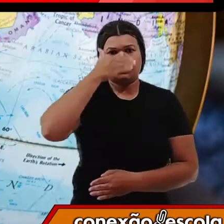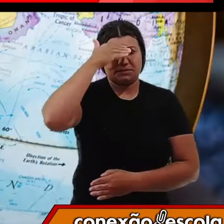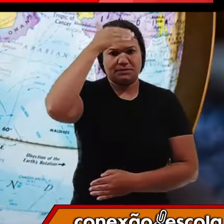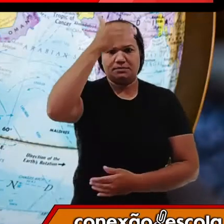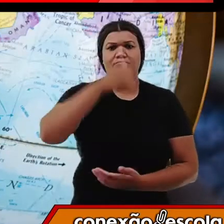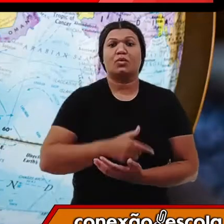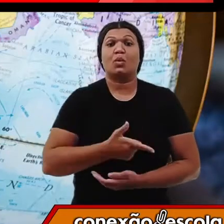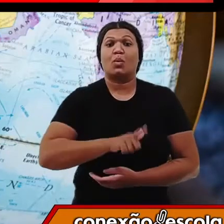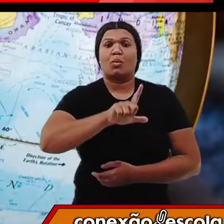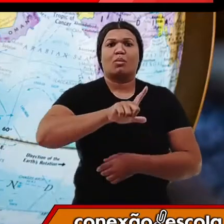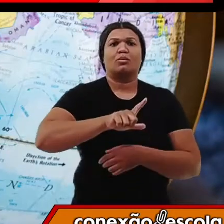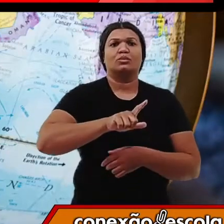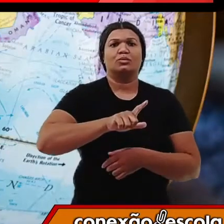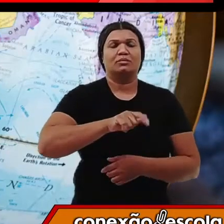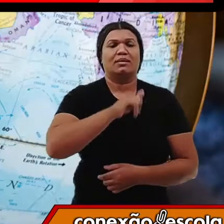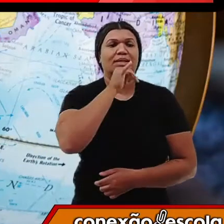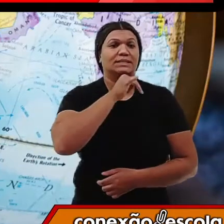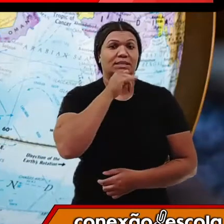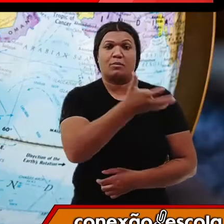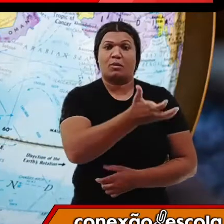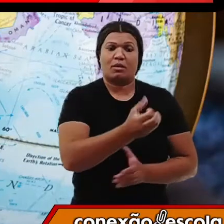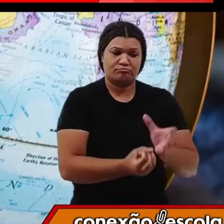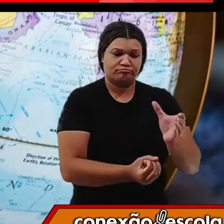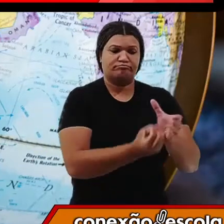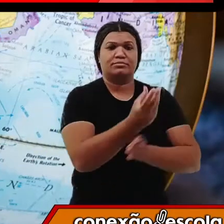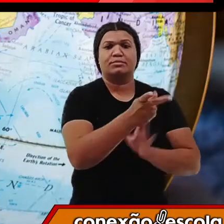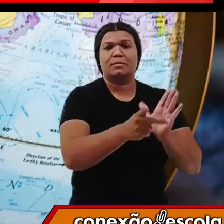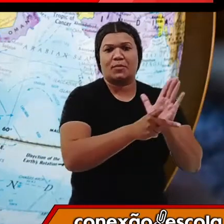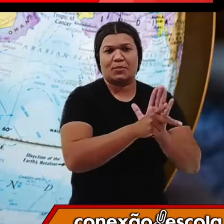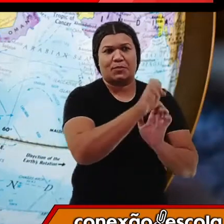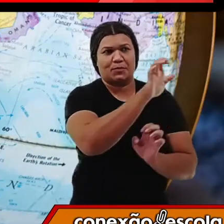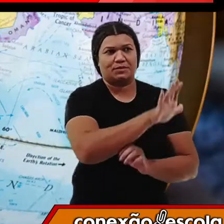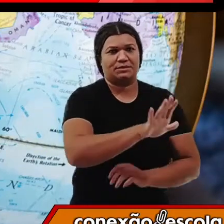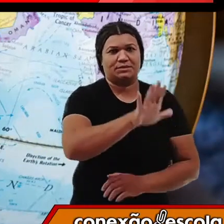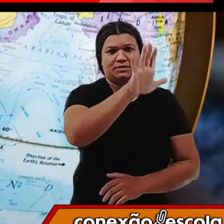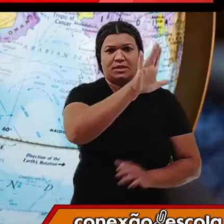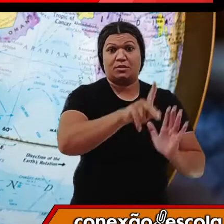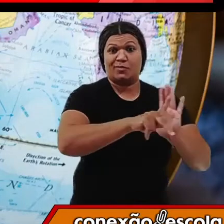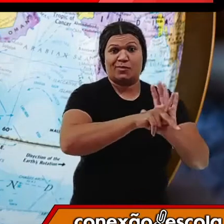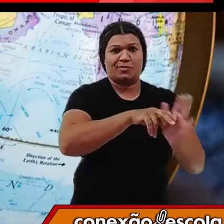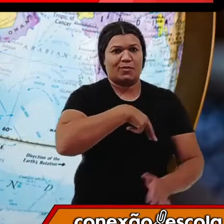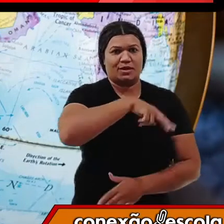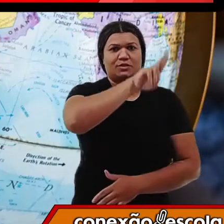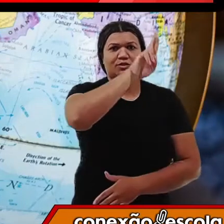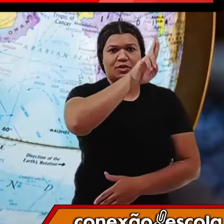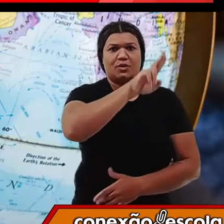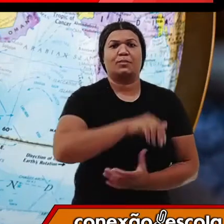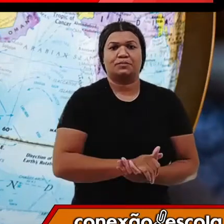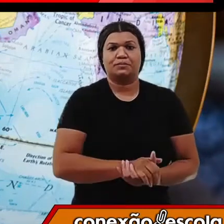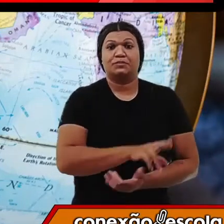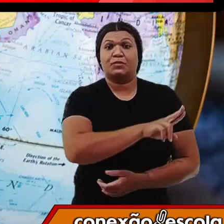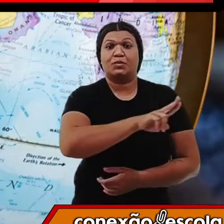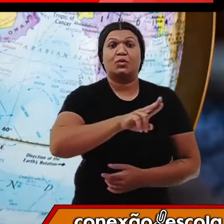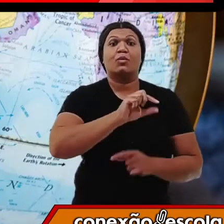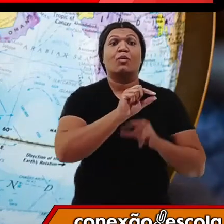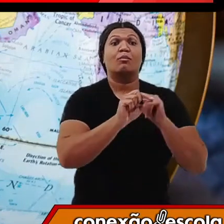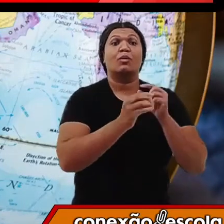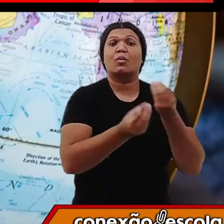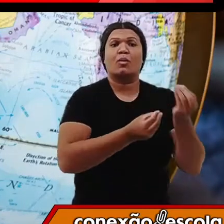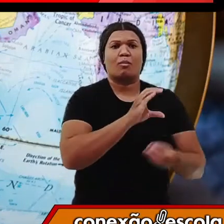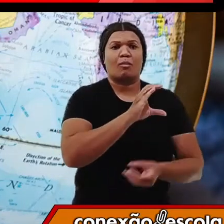quer fundar o seu próprio Estado, um Estado religioso, ao qual eles chamam de